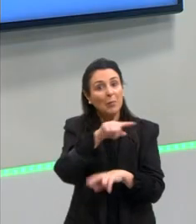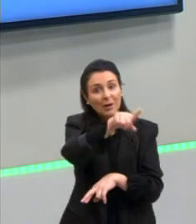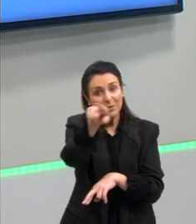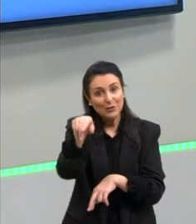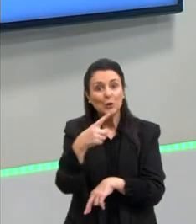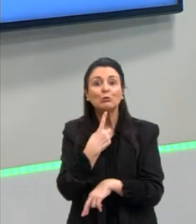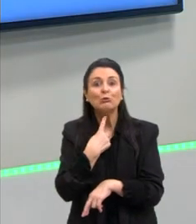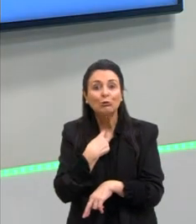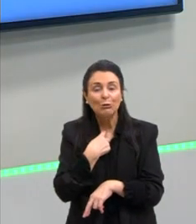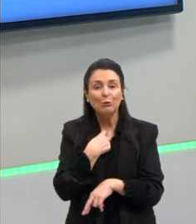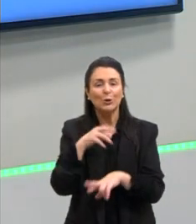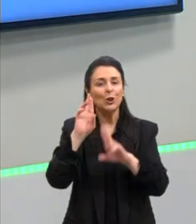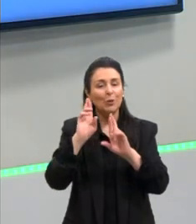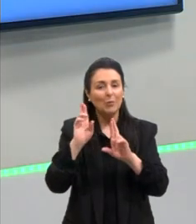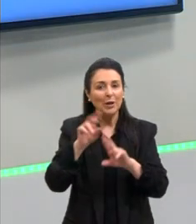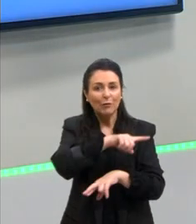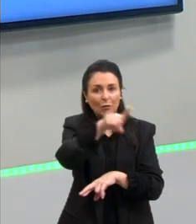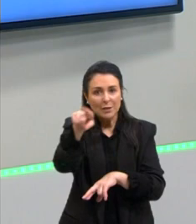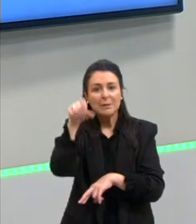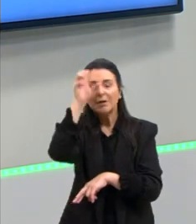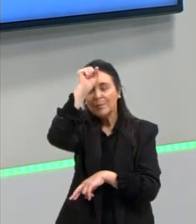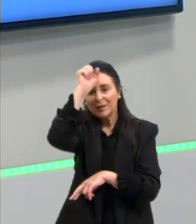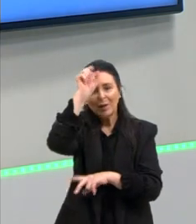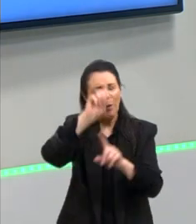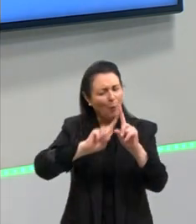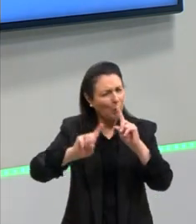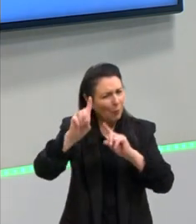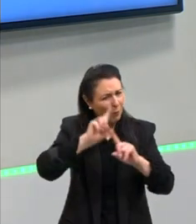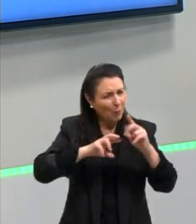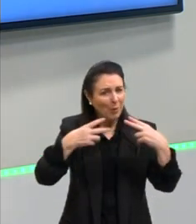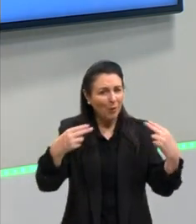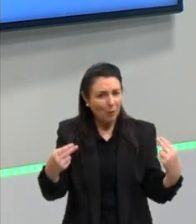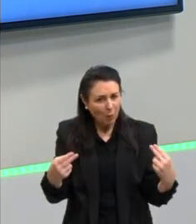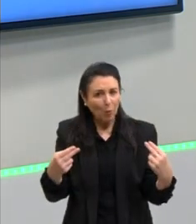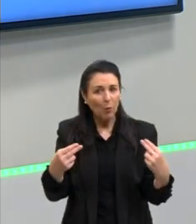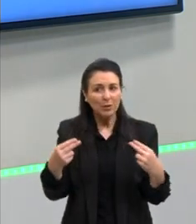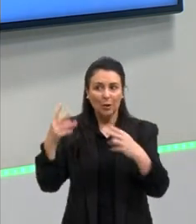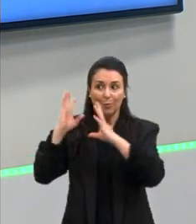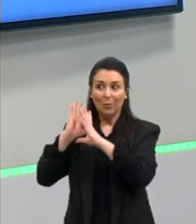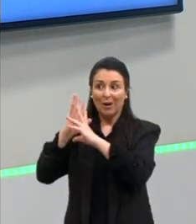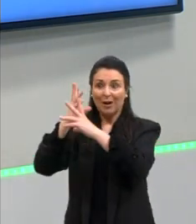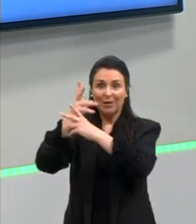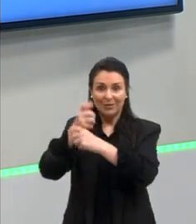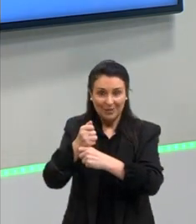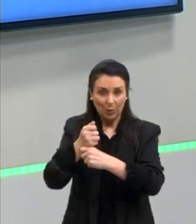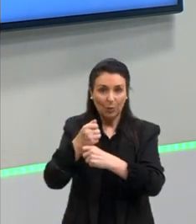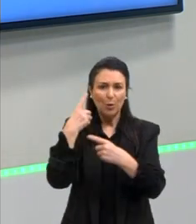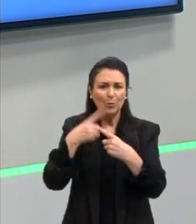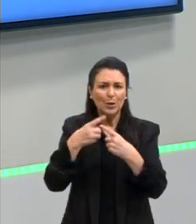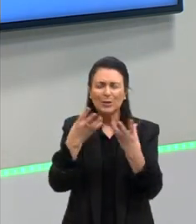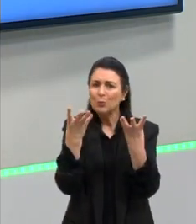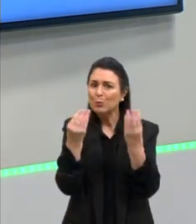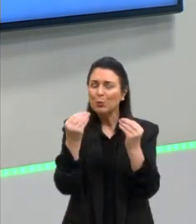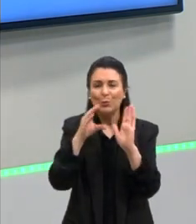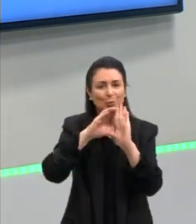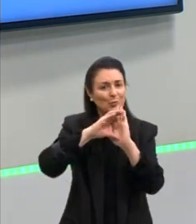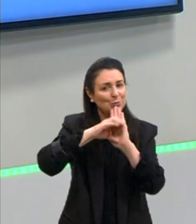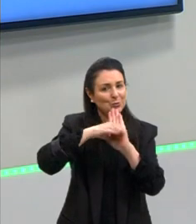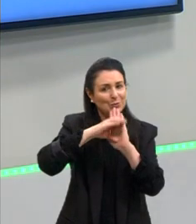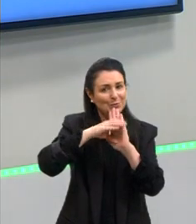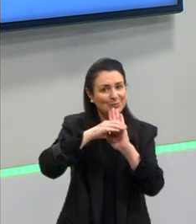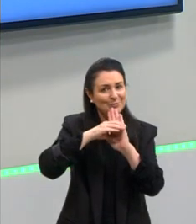espero que vocês tenham aprendido alguma coisa assim pelo menos para gente revisar porque né são muitos conceitos